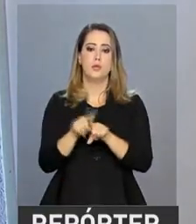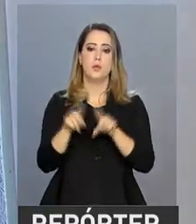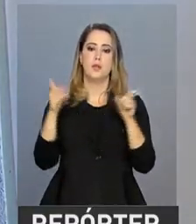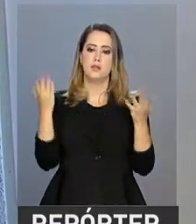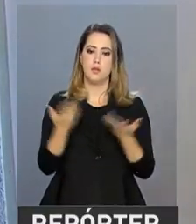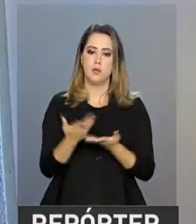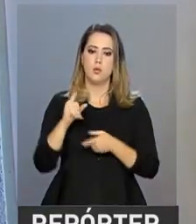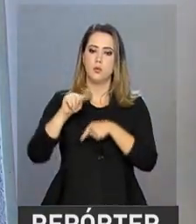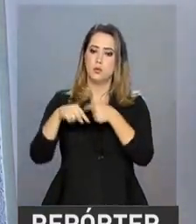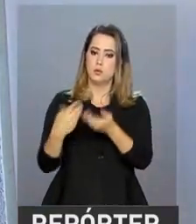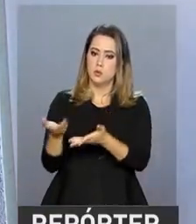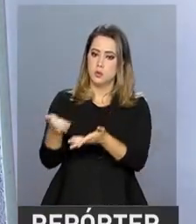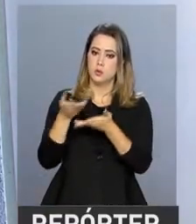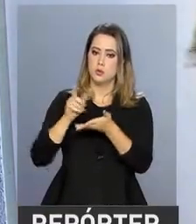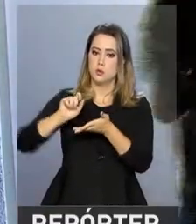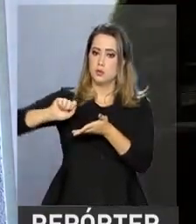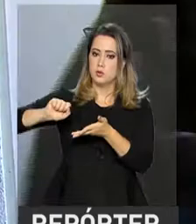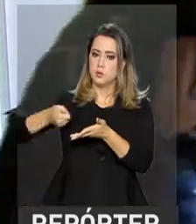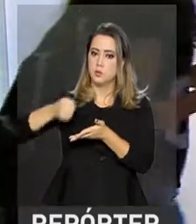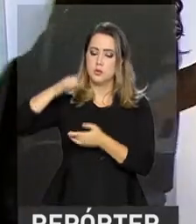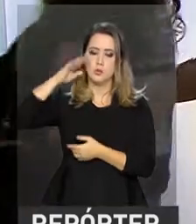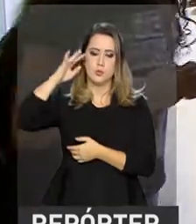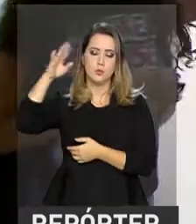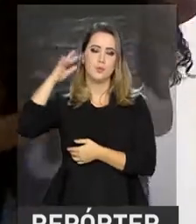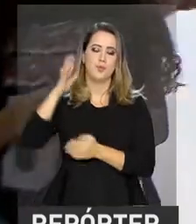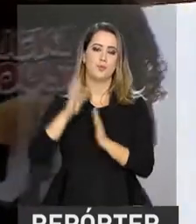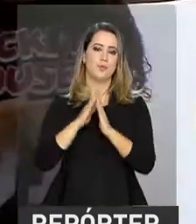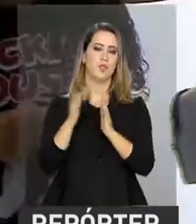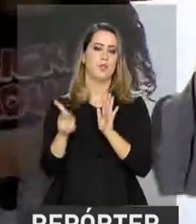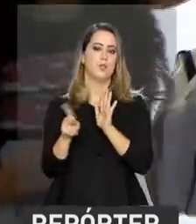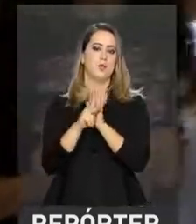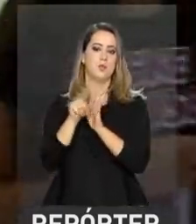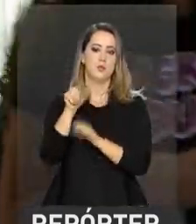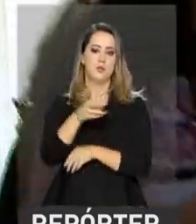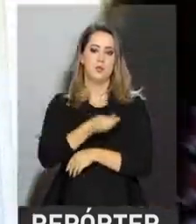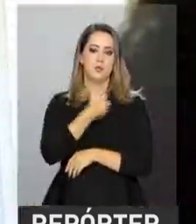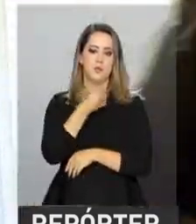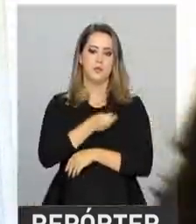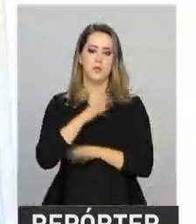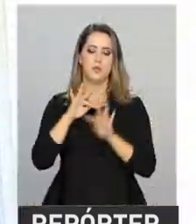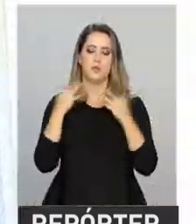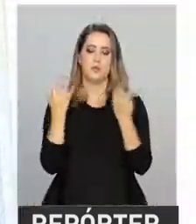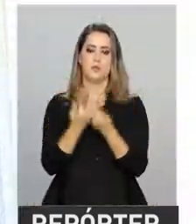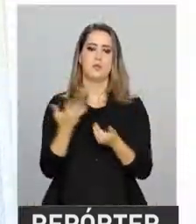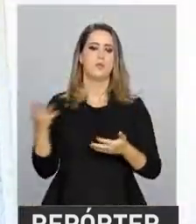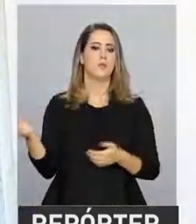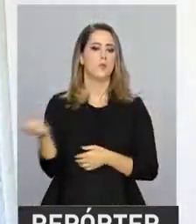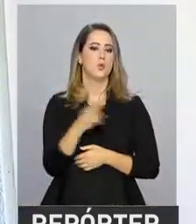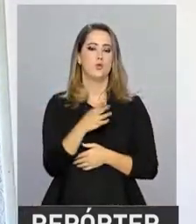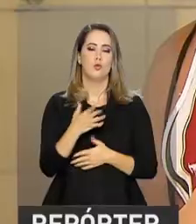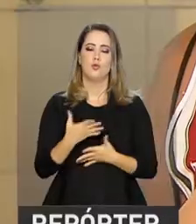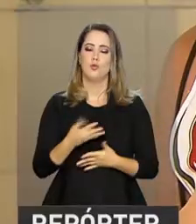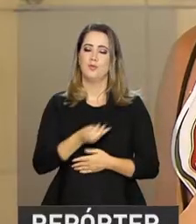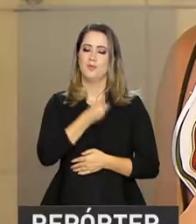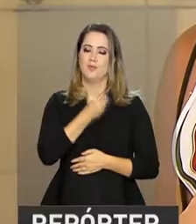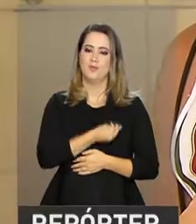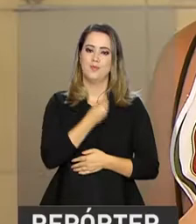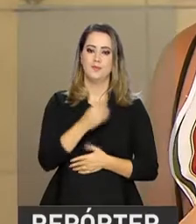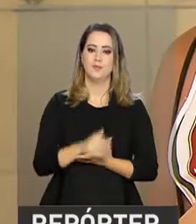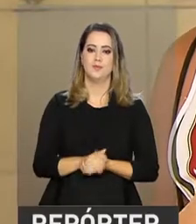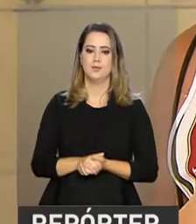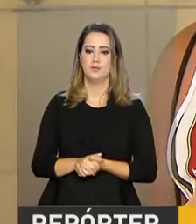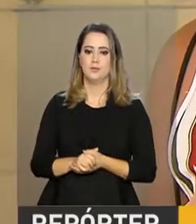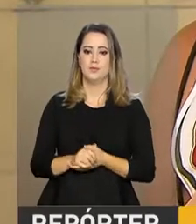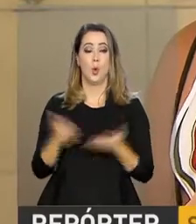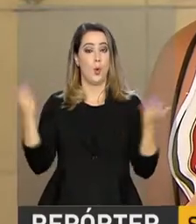agora, depois de receber as chaves da sonhada casa própria, a vida dessa família vai ganhar um novo conforto. Conseguimos, hoje